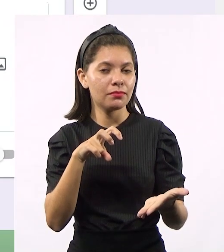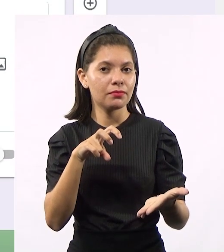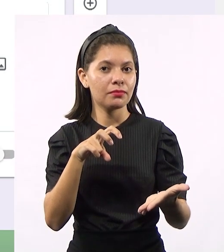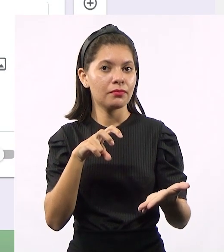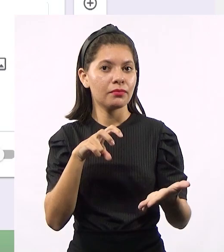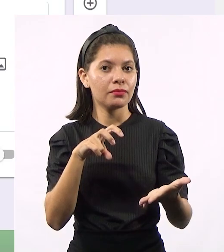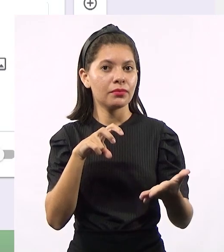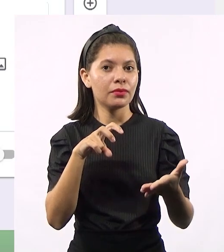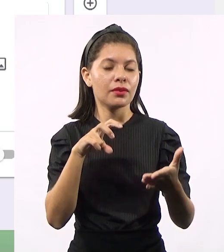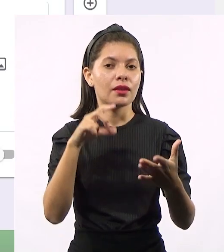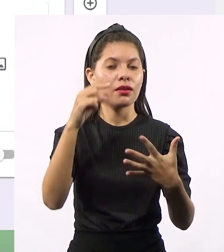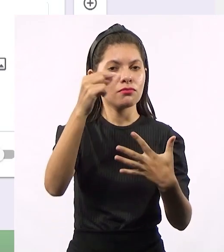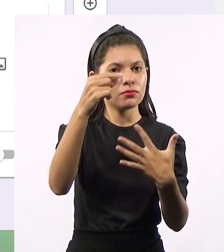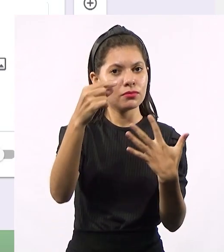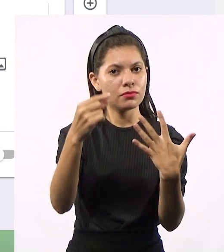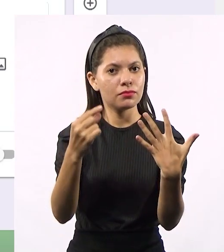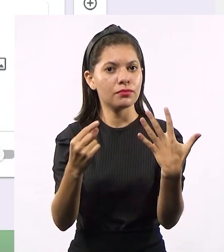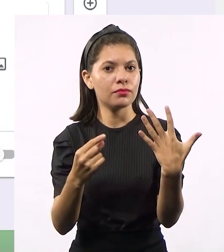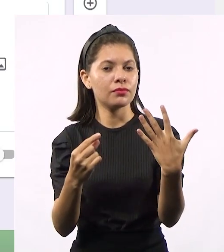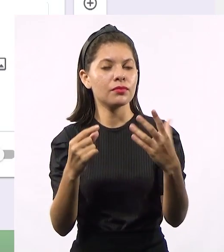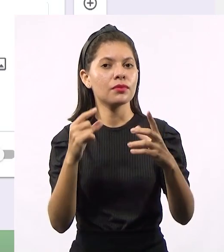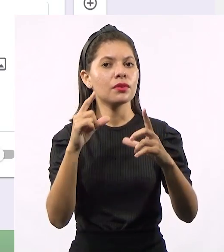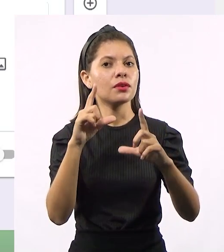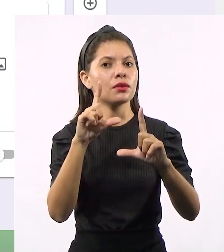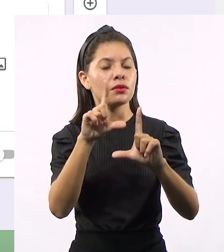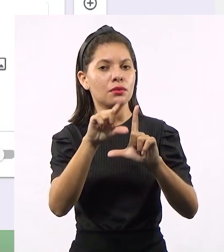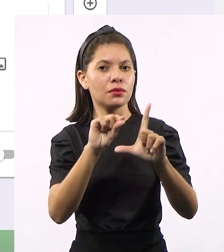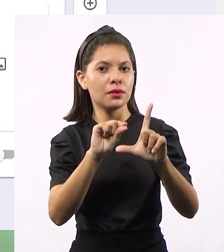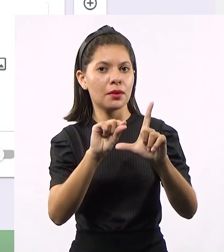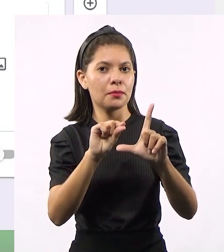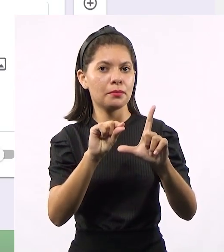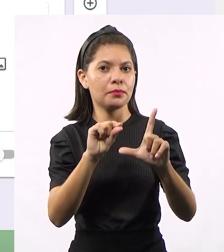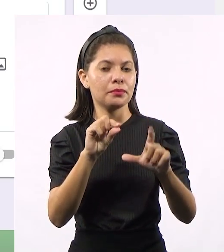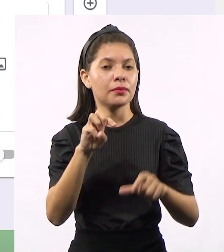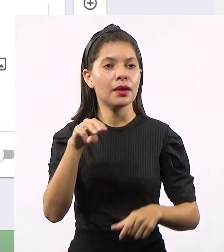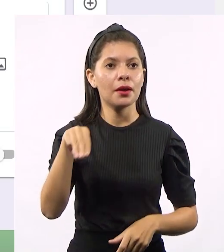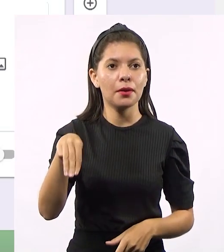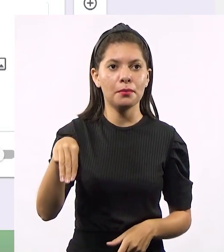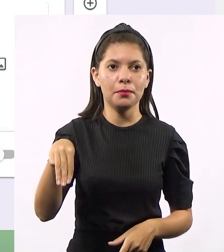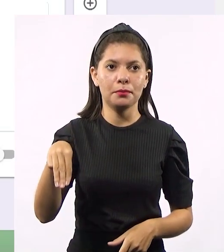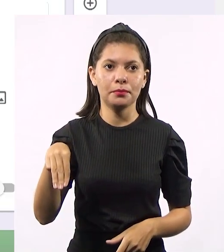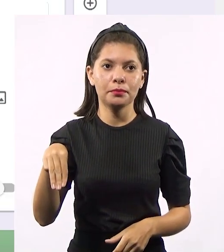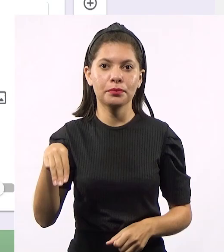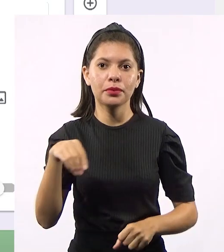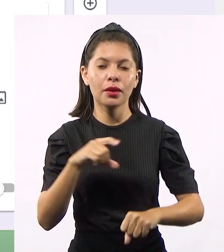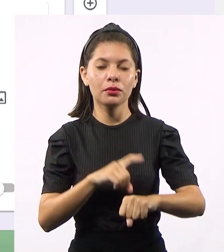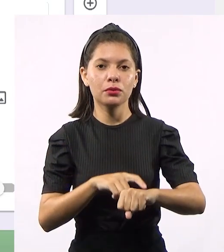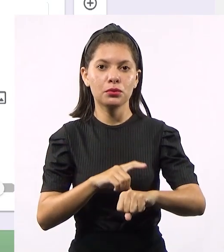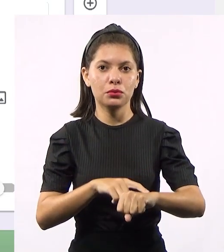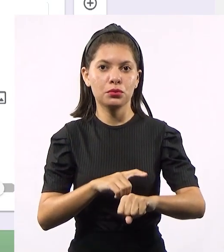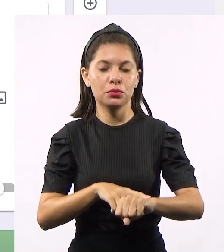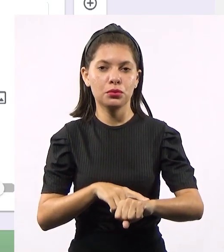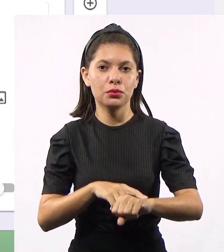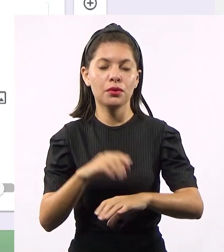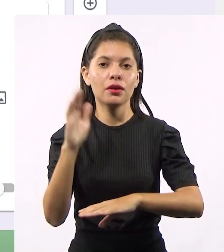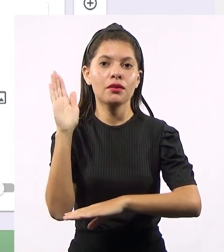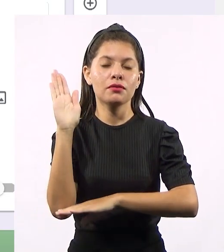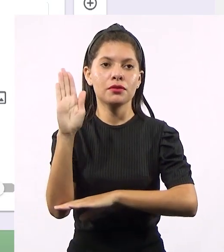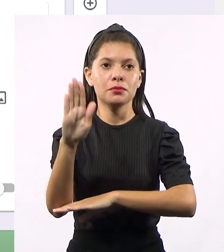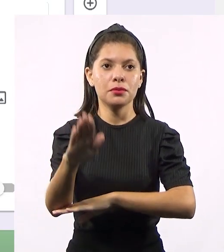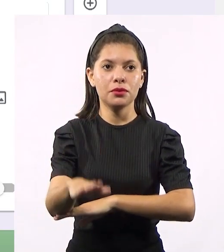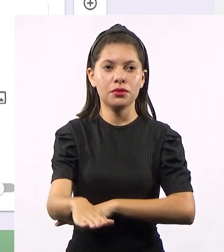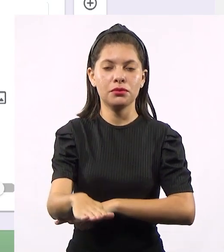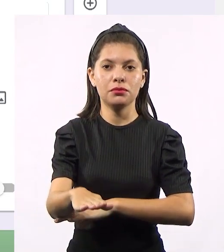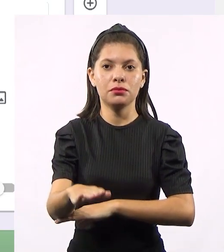opção. Vou colocar só M matutino. Outro turno, vespertino. É importante colocar depois